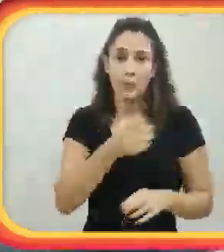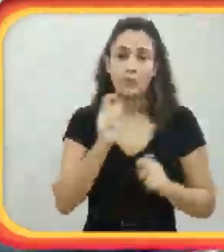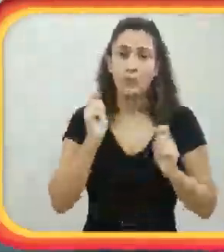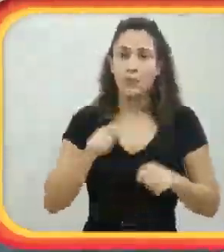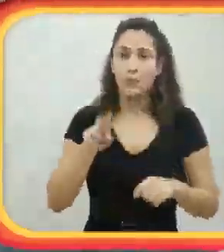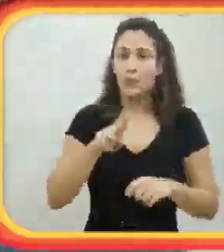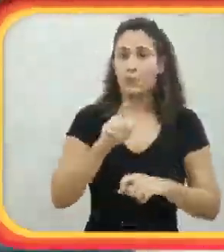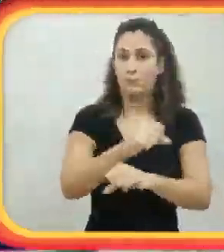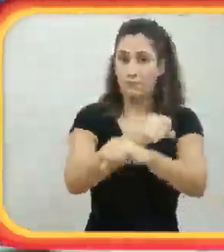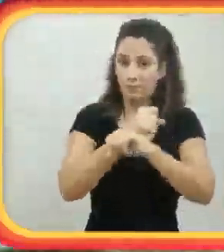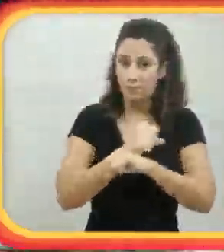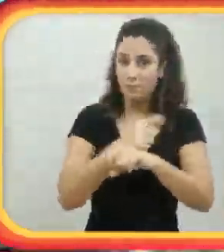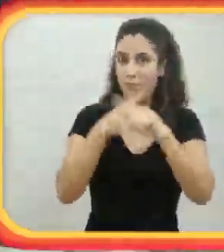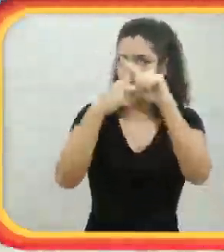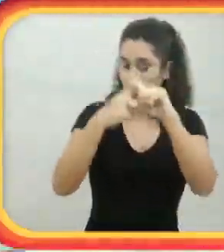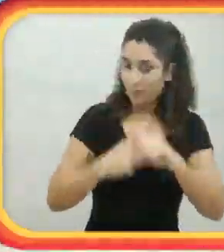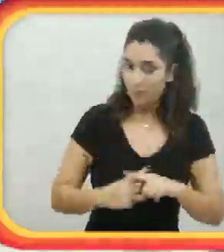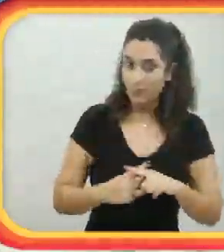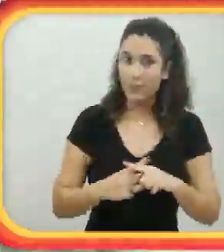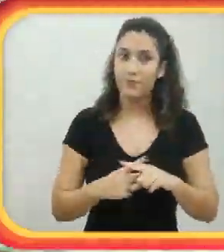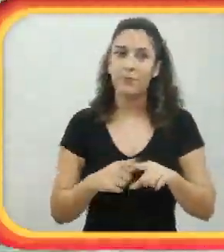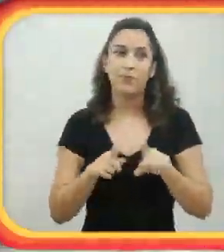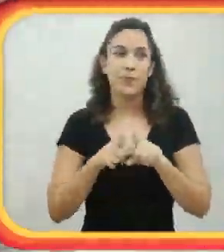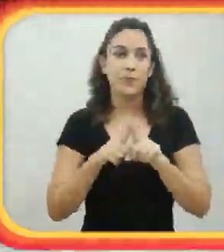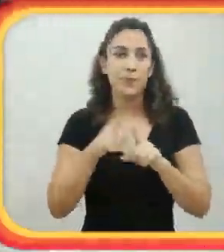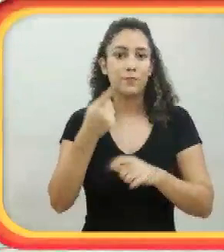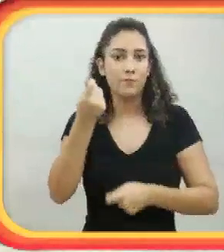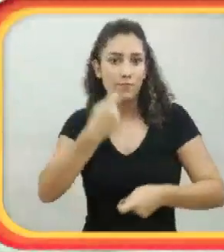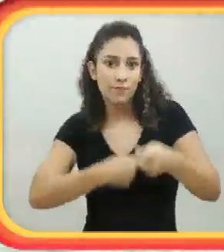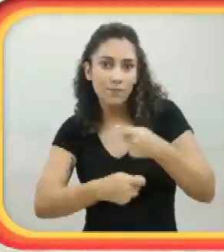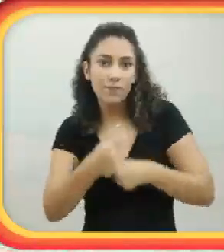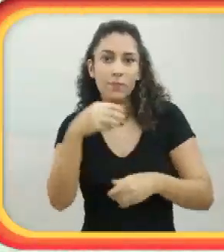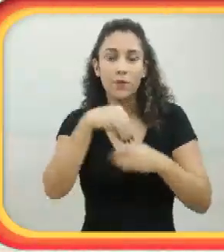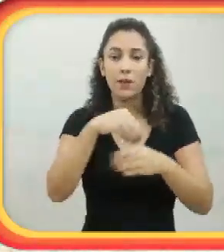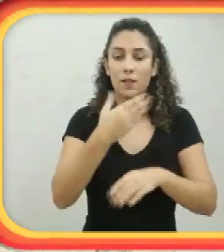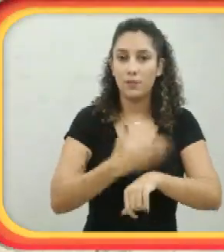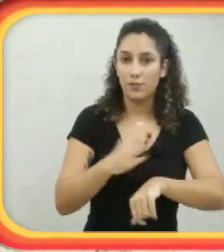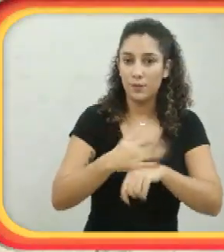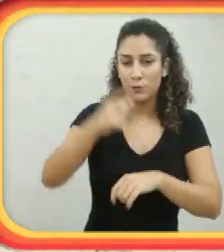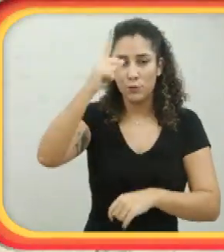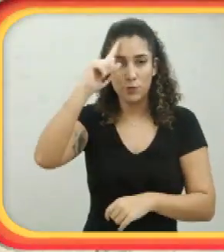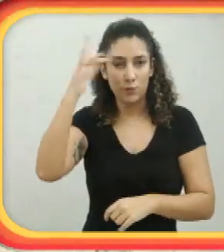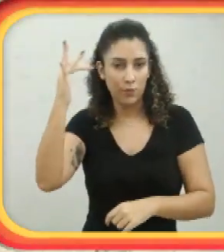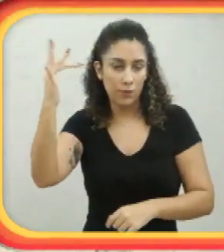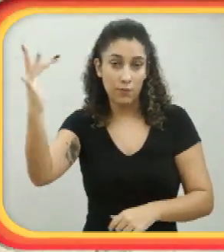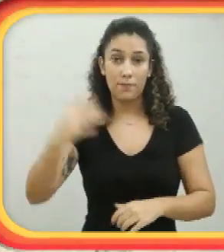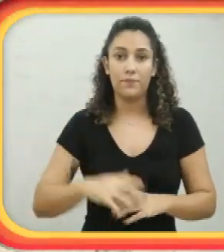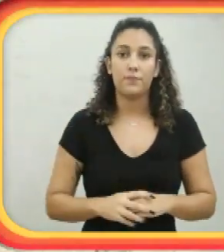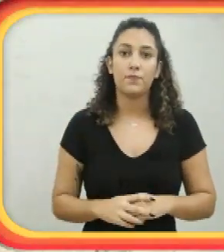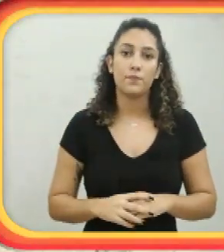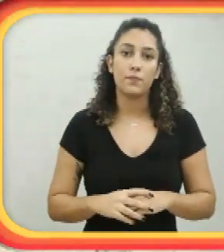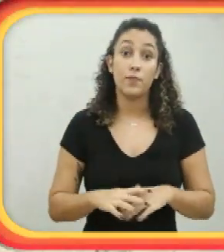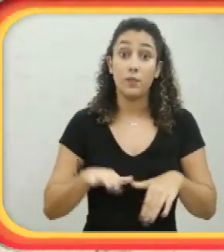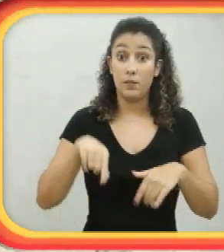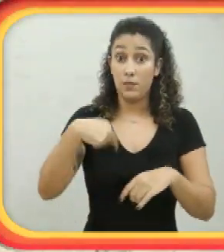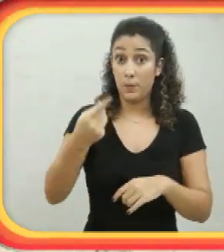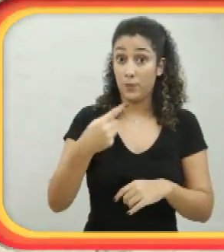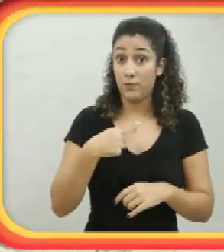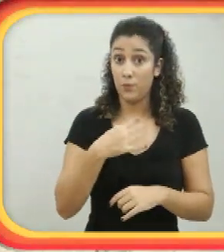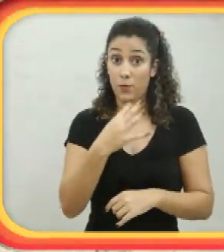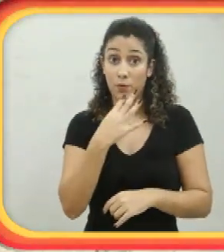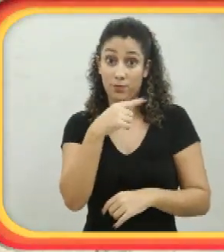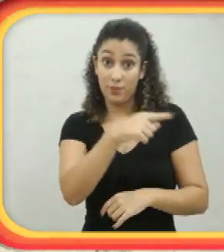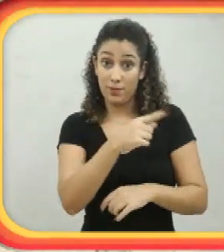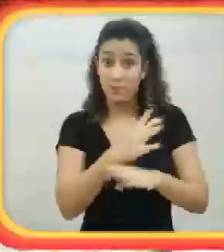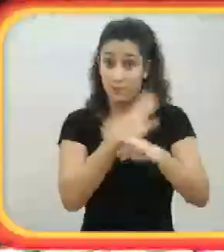também fisicamente, que tem um preparo muito grande para a gente estar remando, competindo e investindo nas atividades